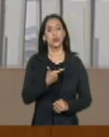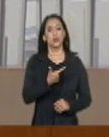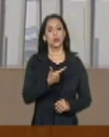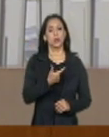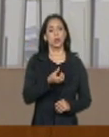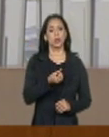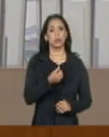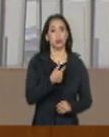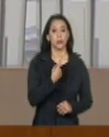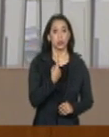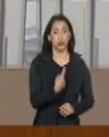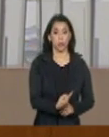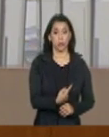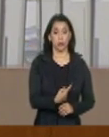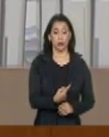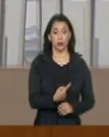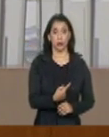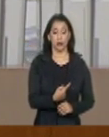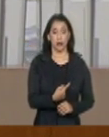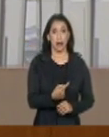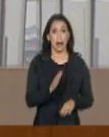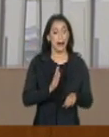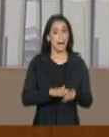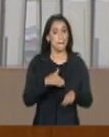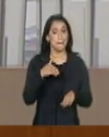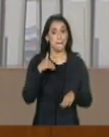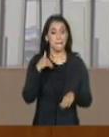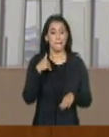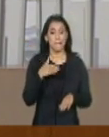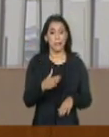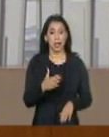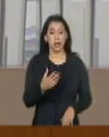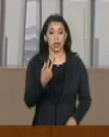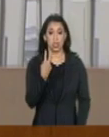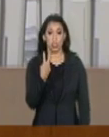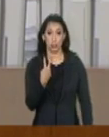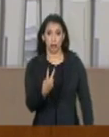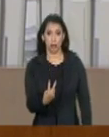Moraes, ou seja, há mais de duas